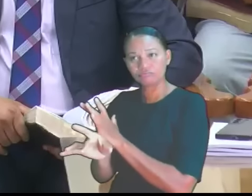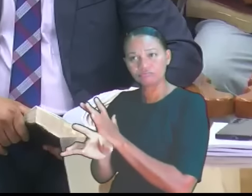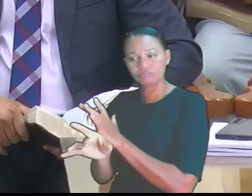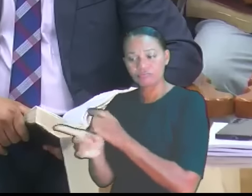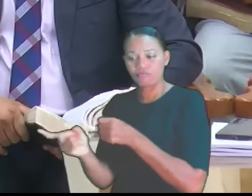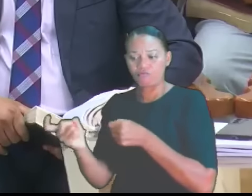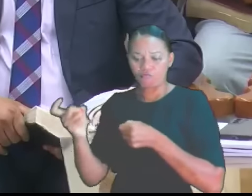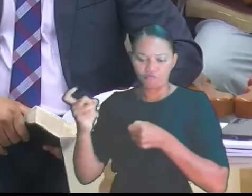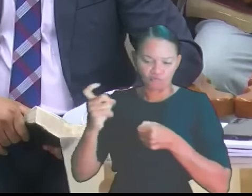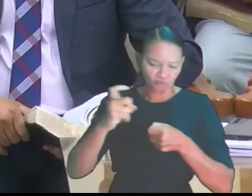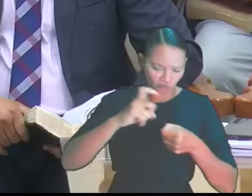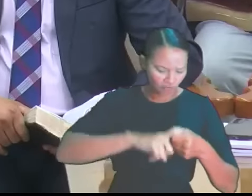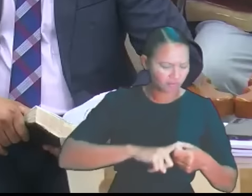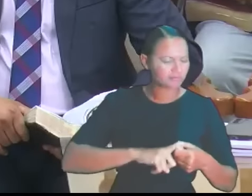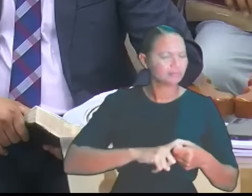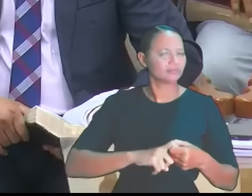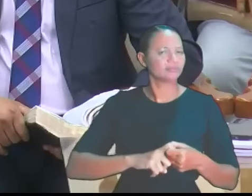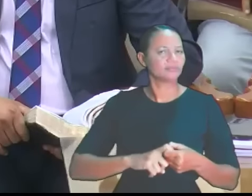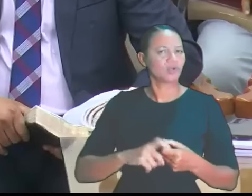tornaremos.